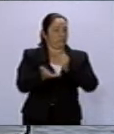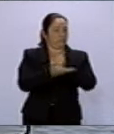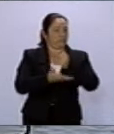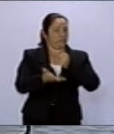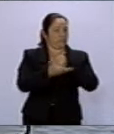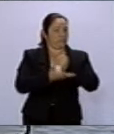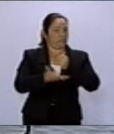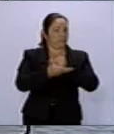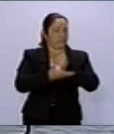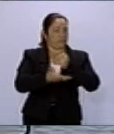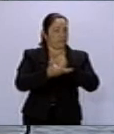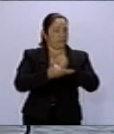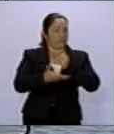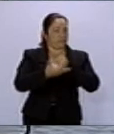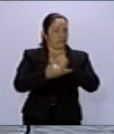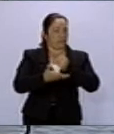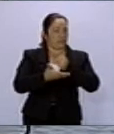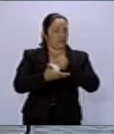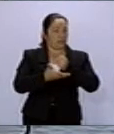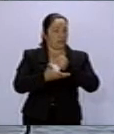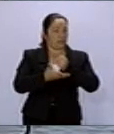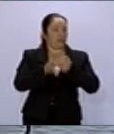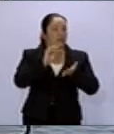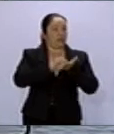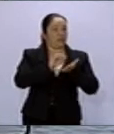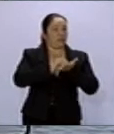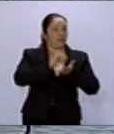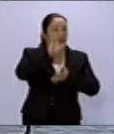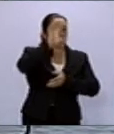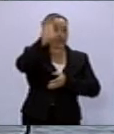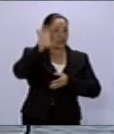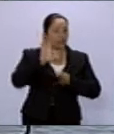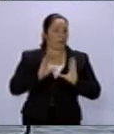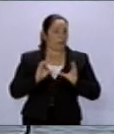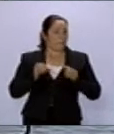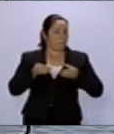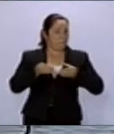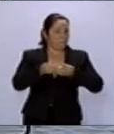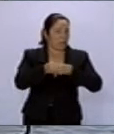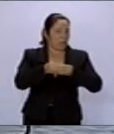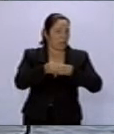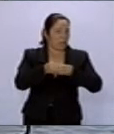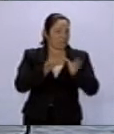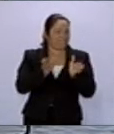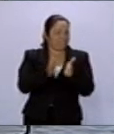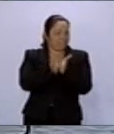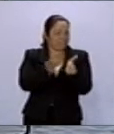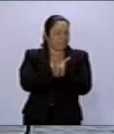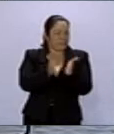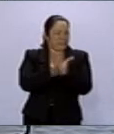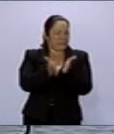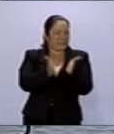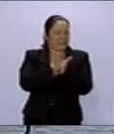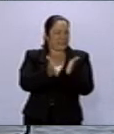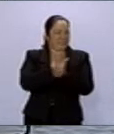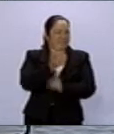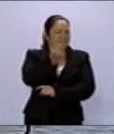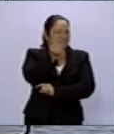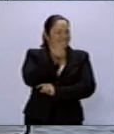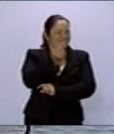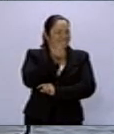uma sobreposição a região de menor densidade maior pobreza menor renda per capita